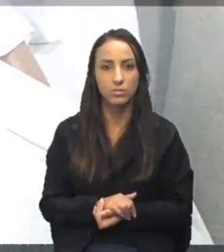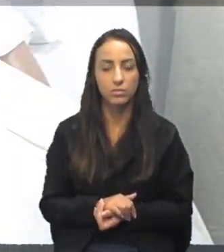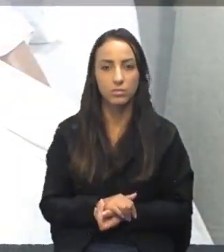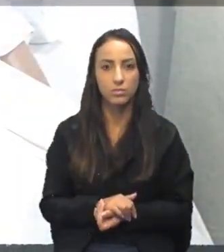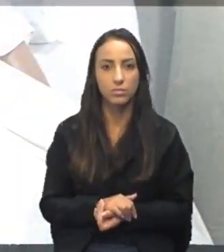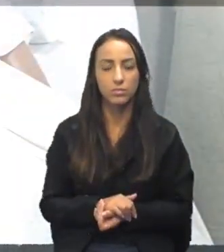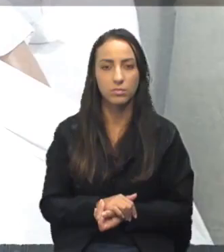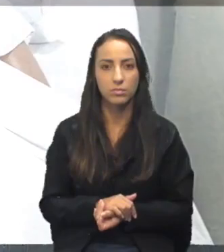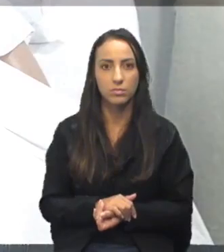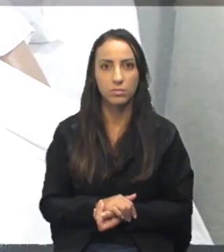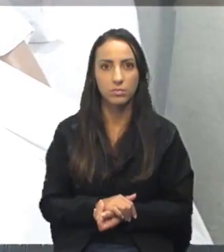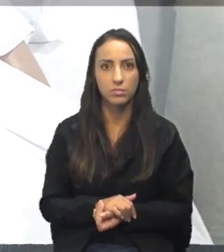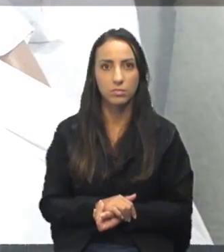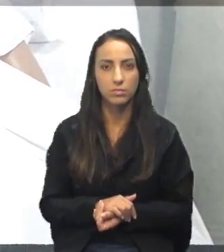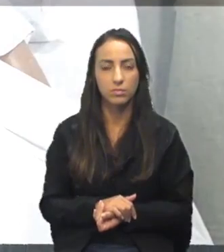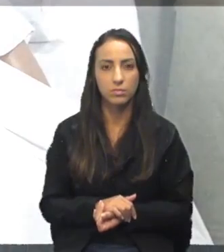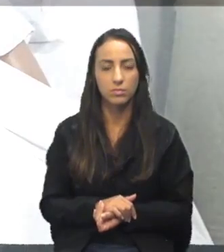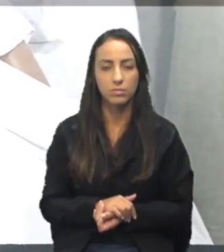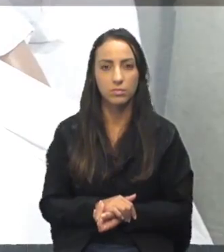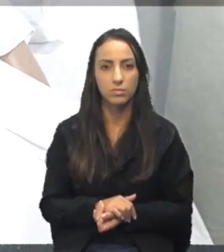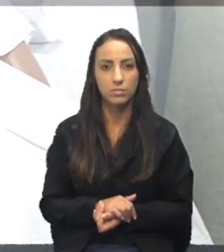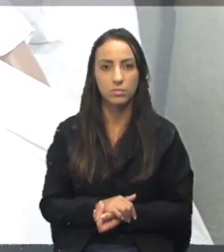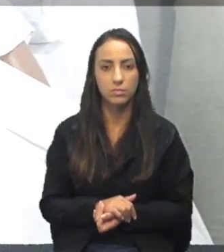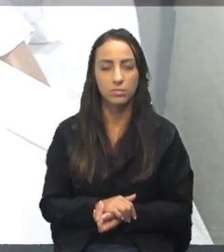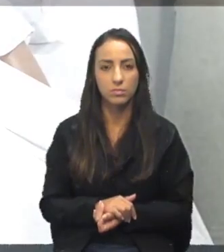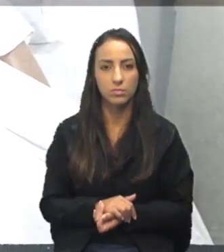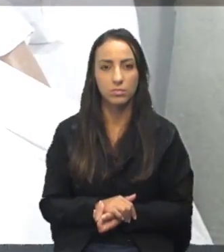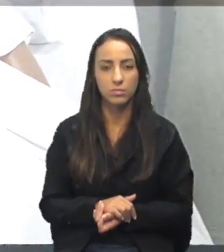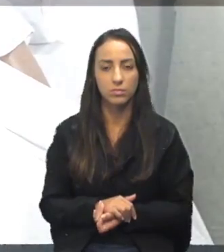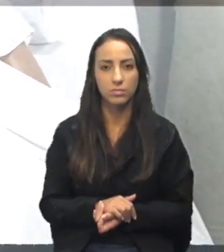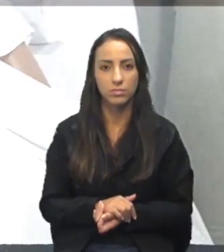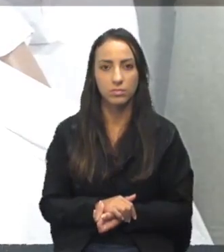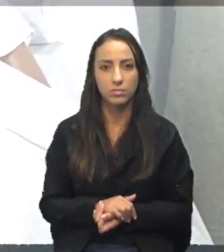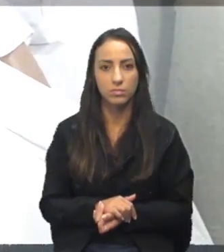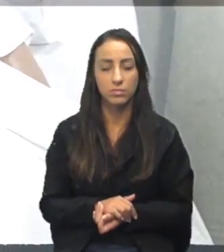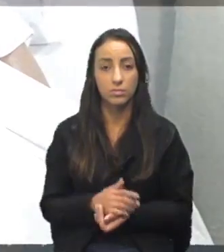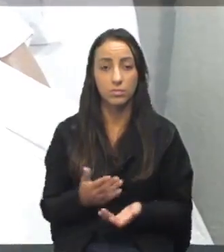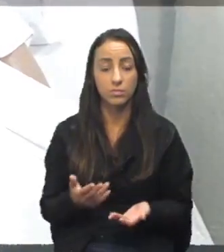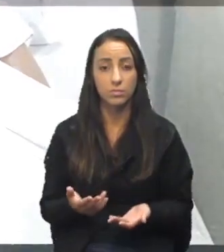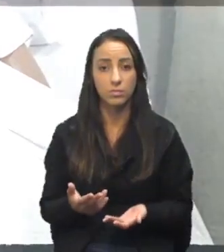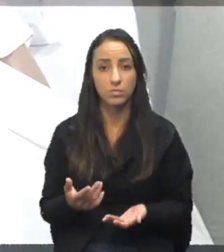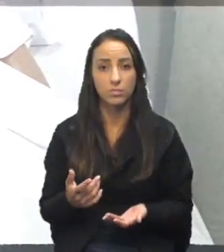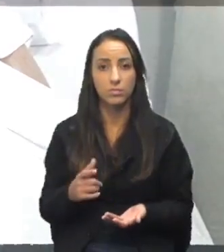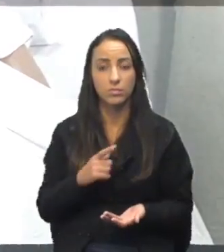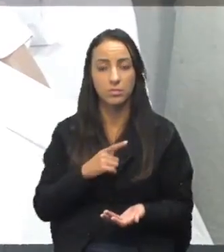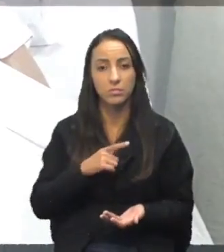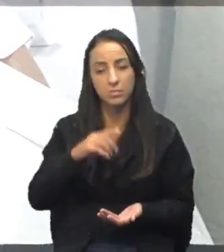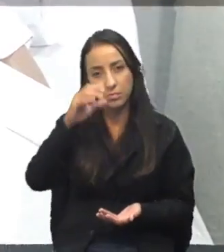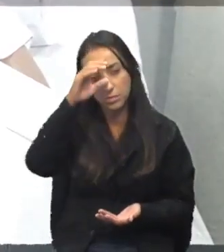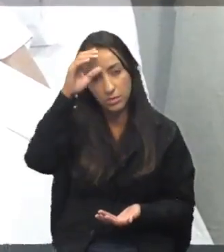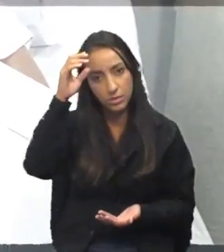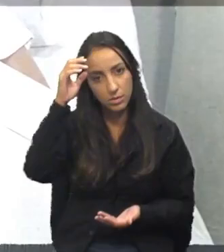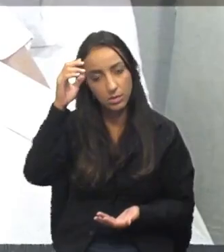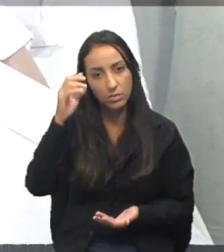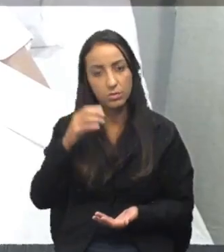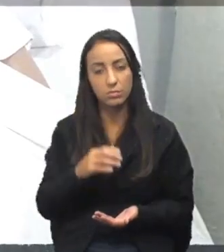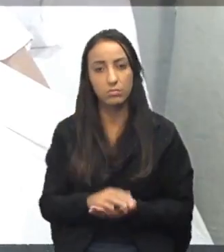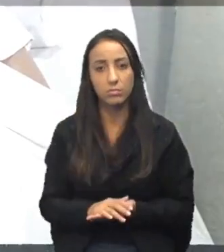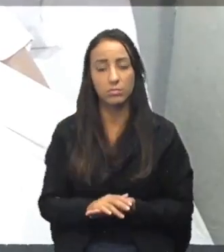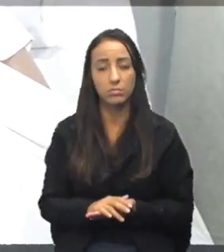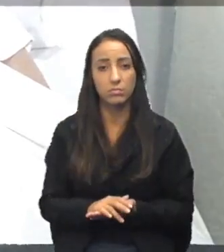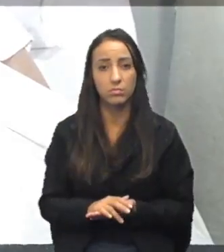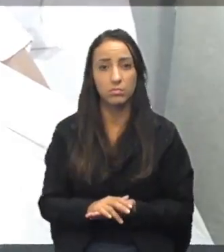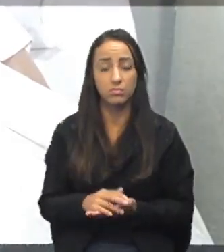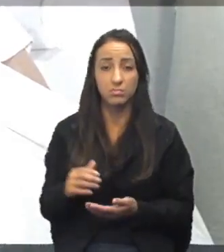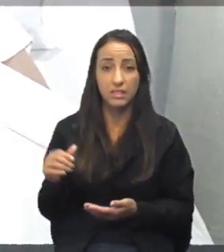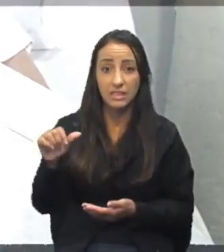esse processo. Nesse caso, nós estamos lidando com um paciente, então, crítico,